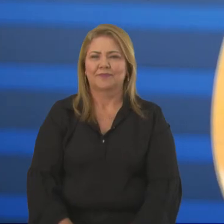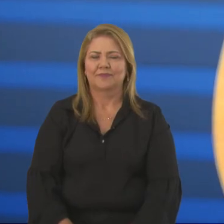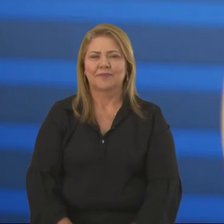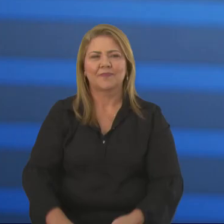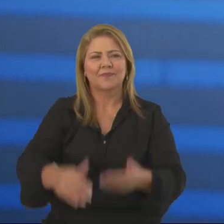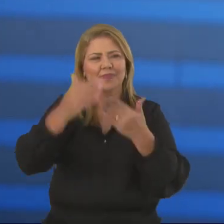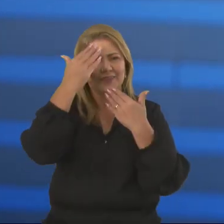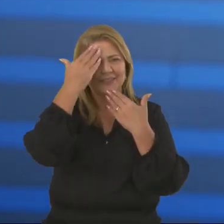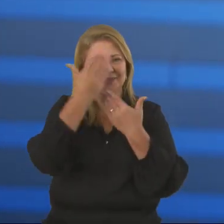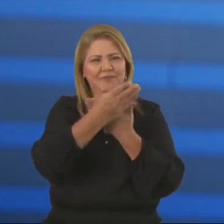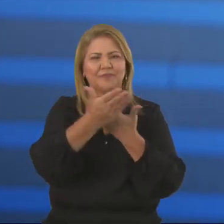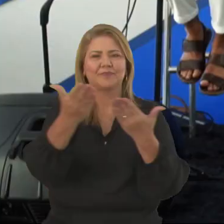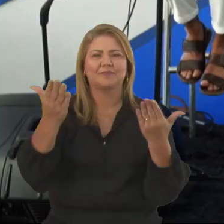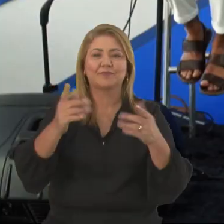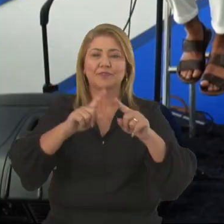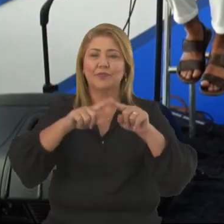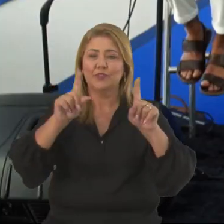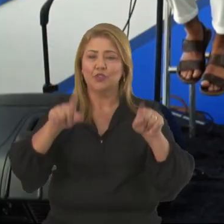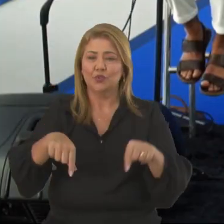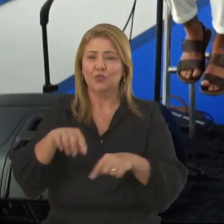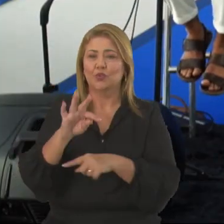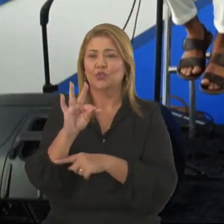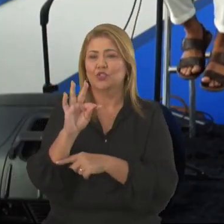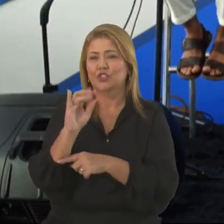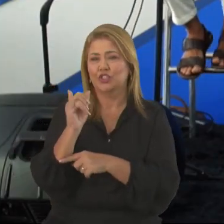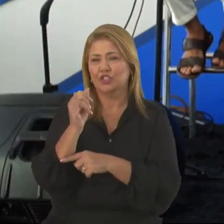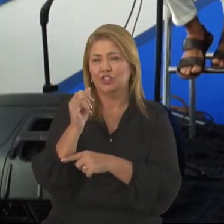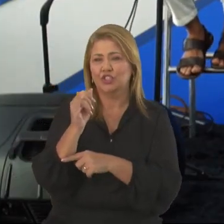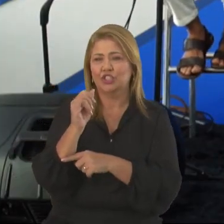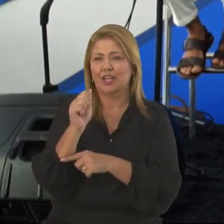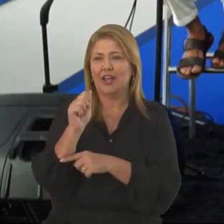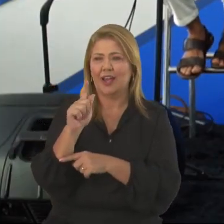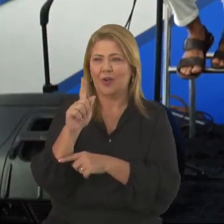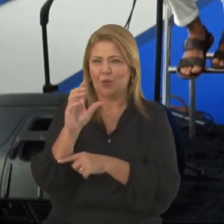Agradecemos ao servidor Tiago Fernandes pela apresentação.